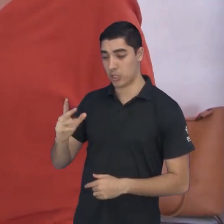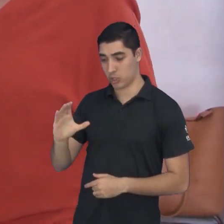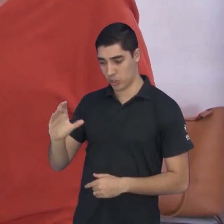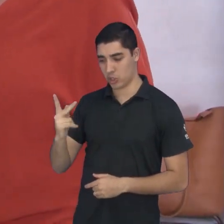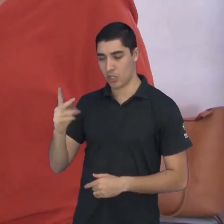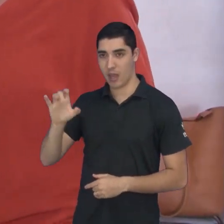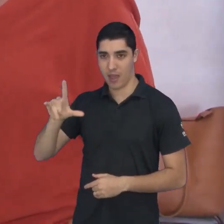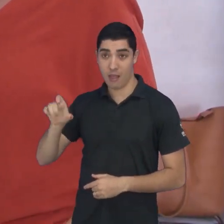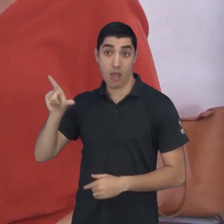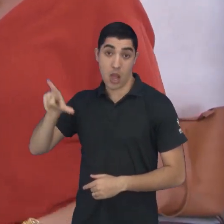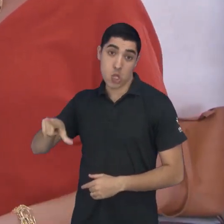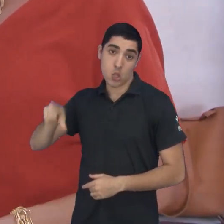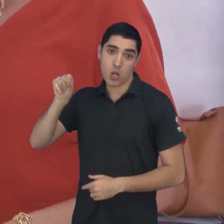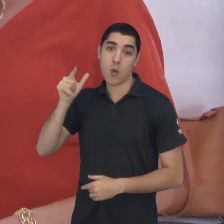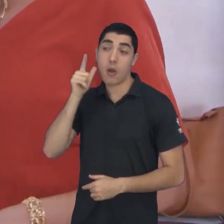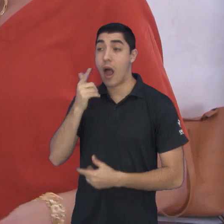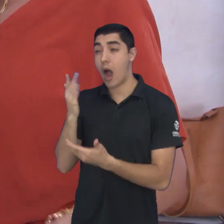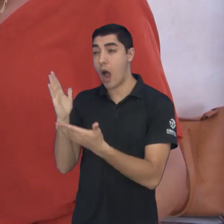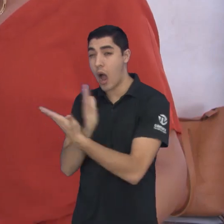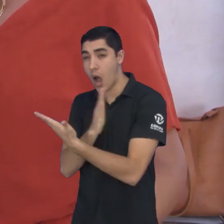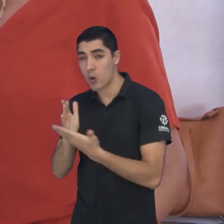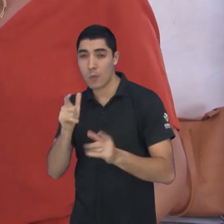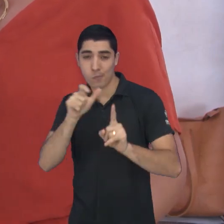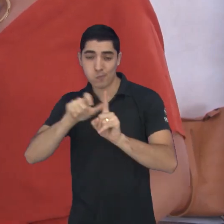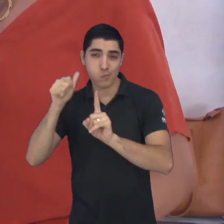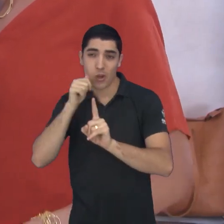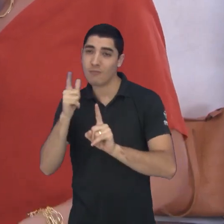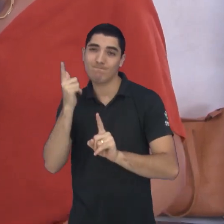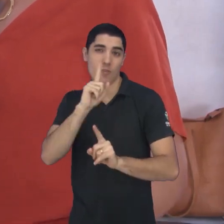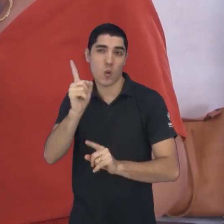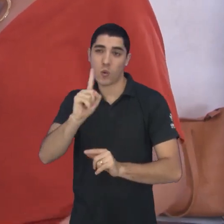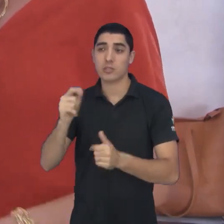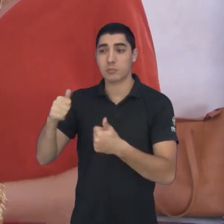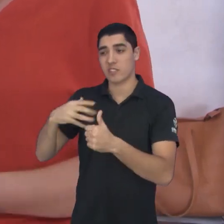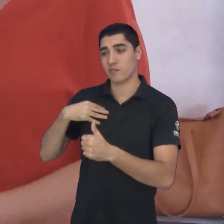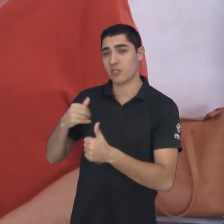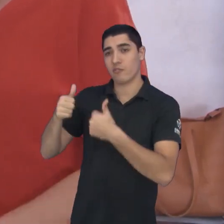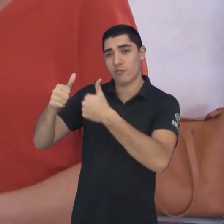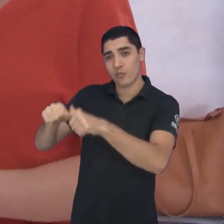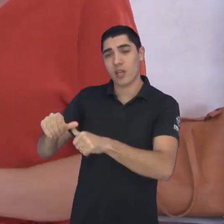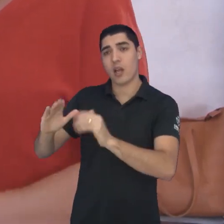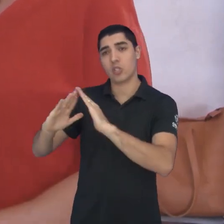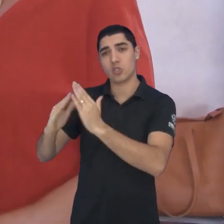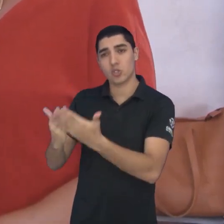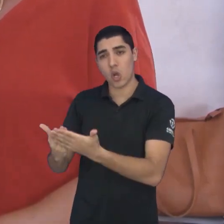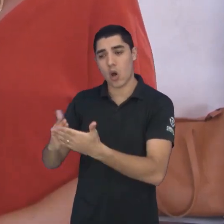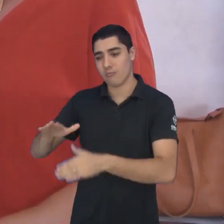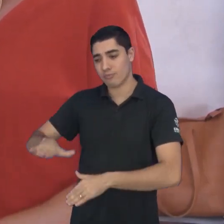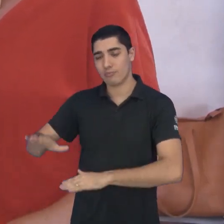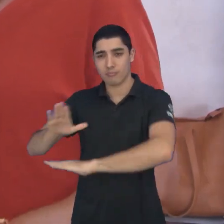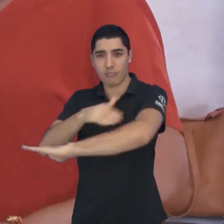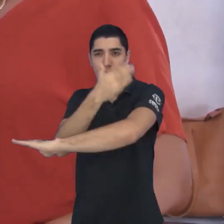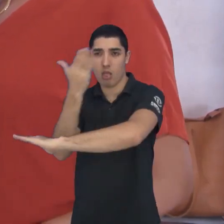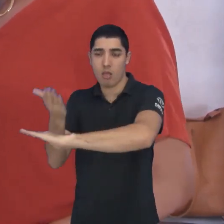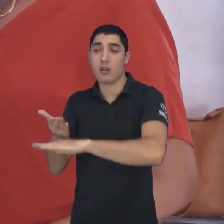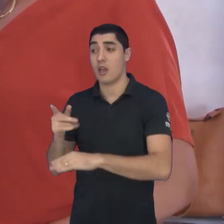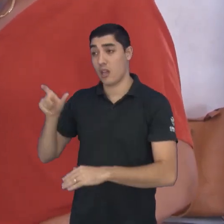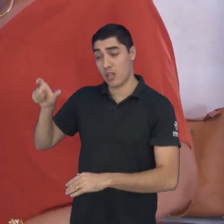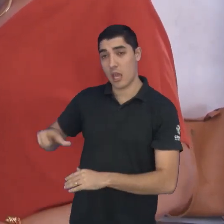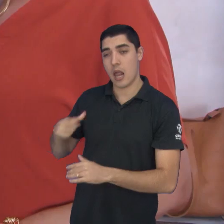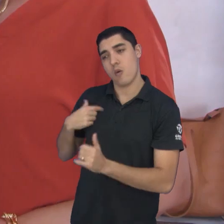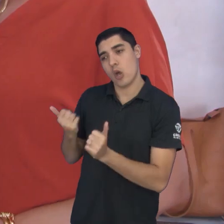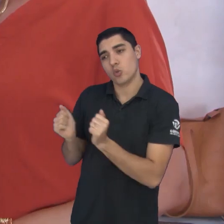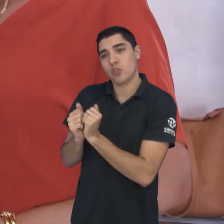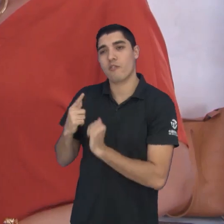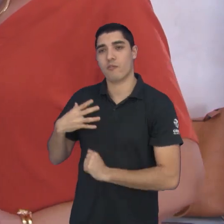têm essa opção de escolha, né? Acaba deixando os filhos o dia todo na creche, numa escola. Ela optou em ficar com os filhos. Mas,